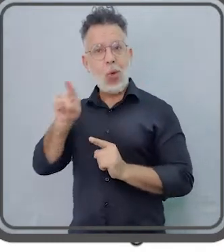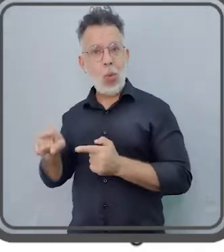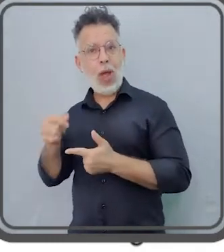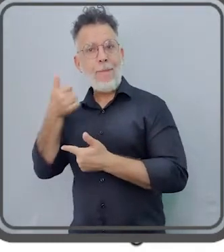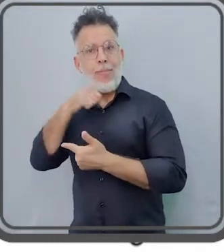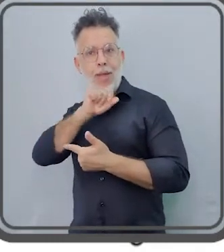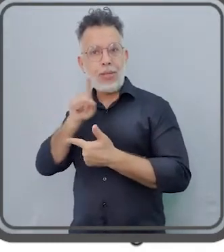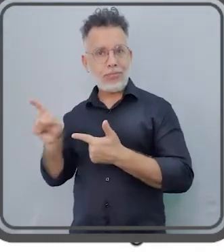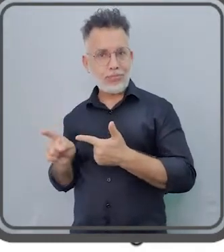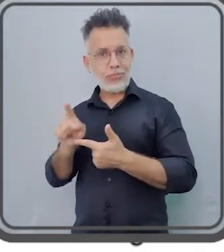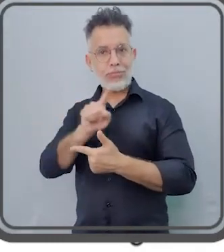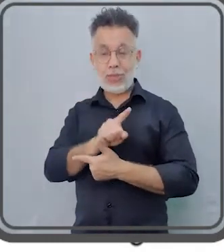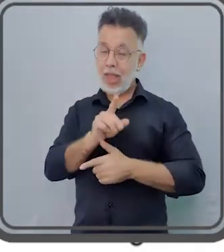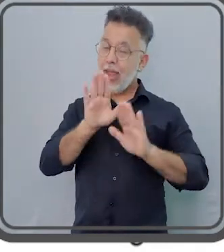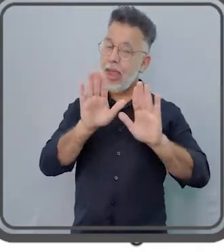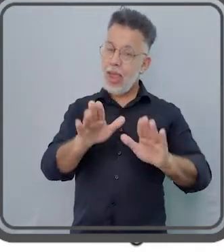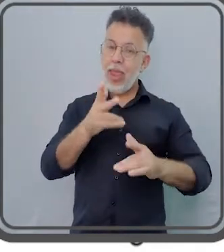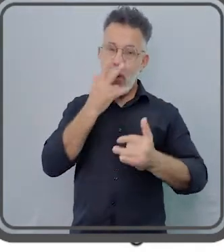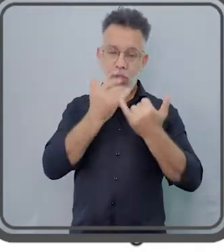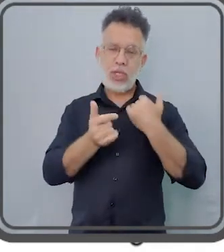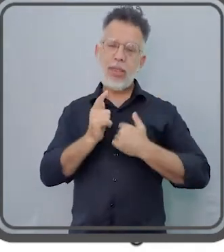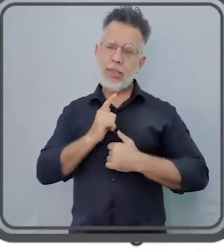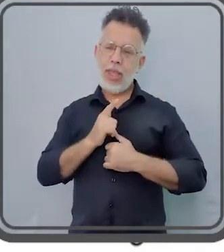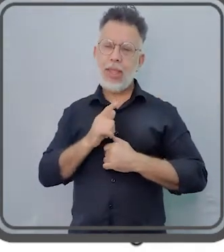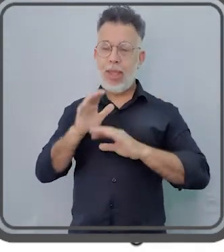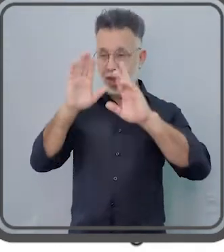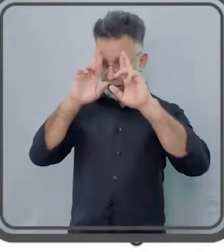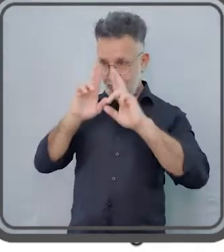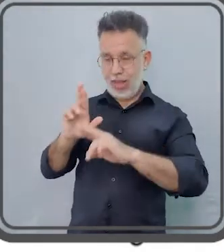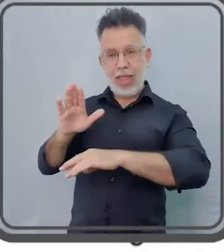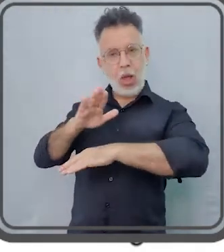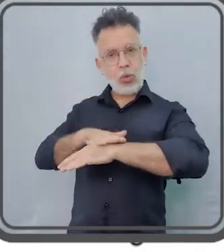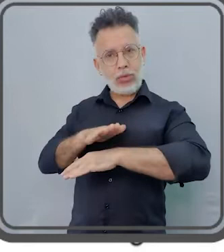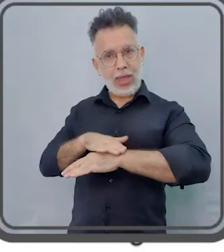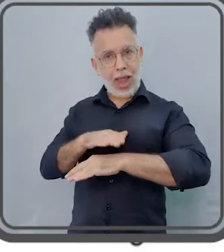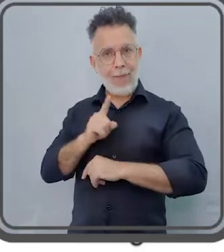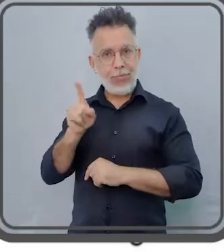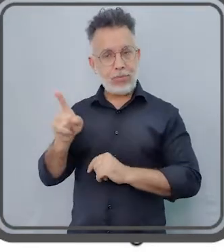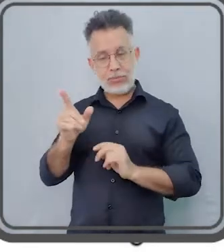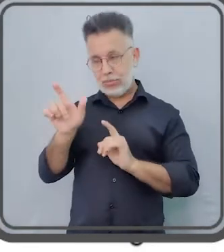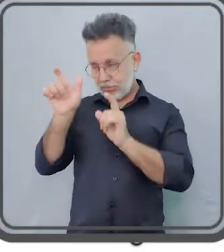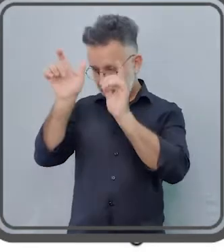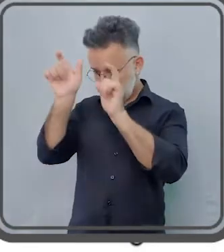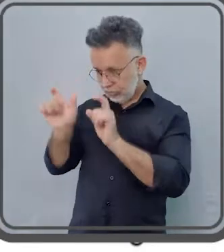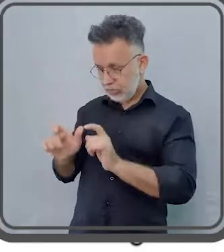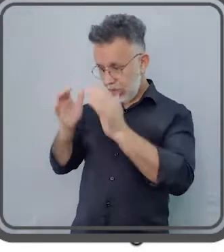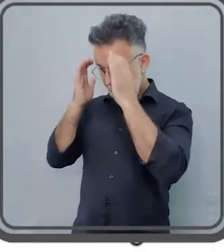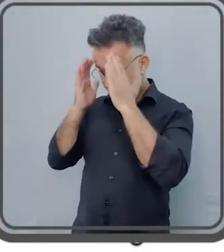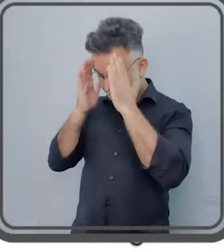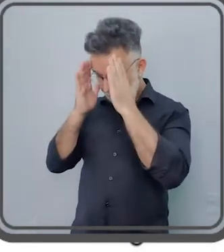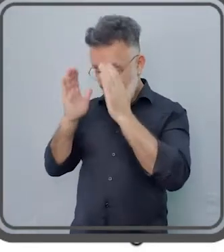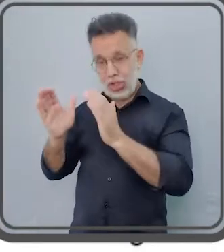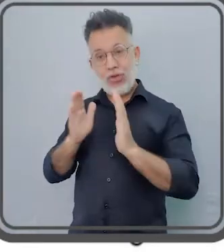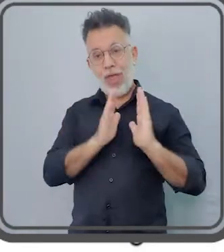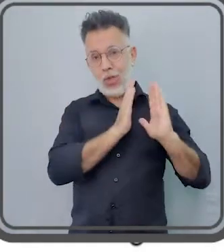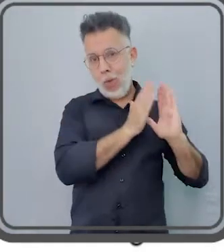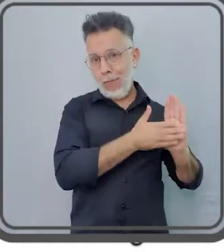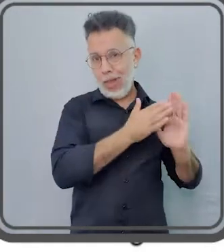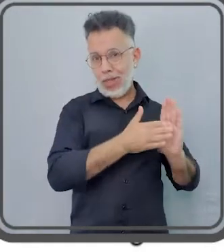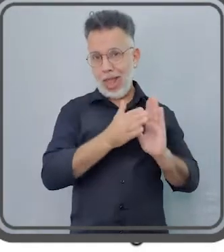das pessoas, sabe? Eu acho que viemos de um processo histórico muito conservador, somos uma sociedade